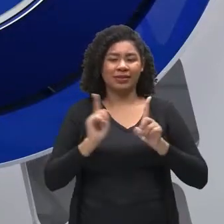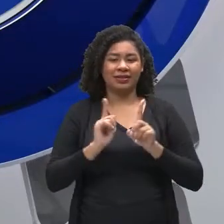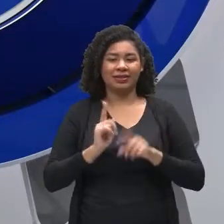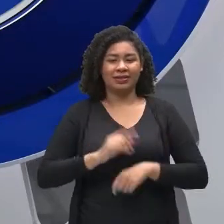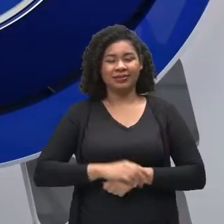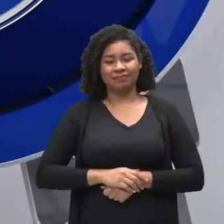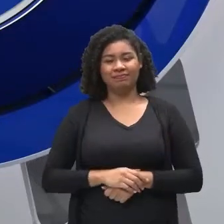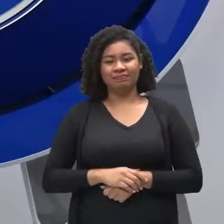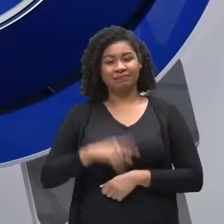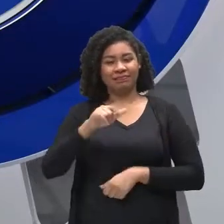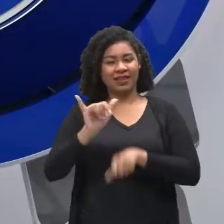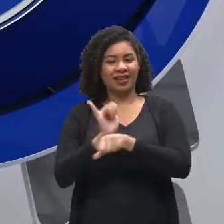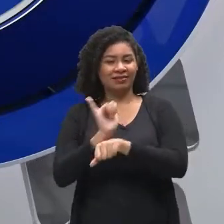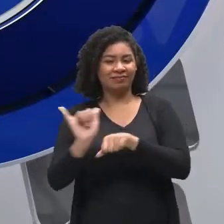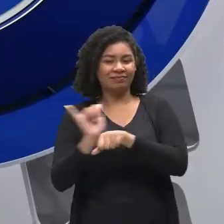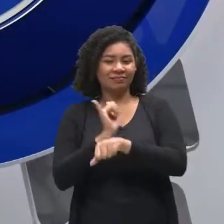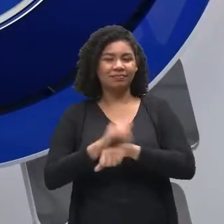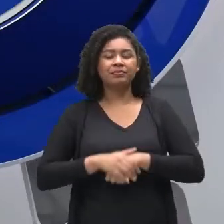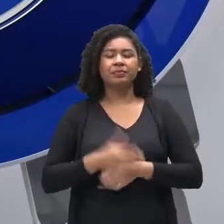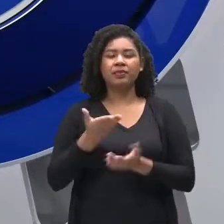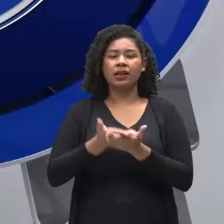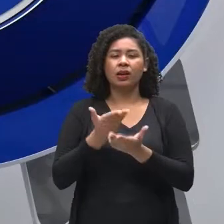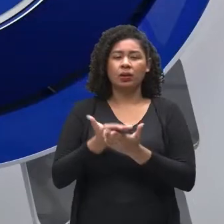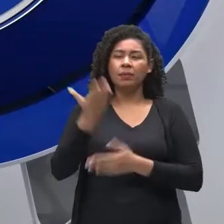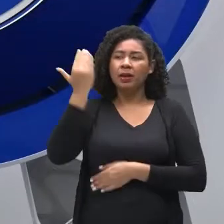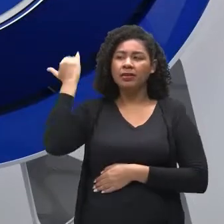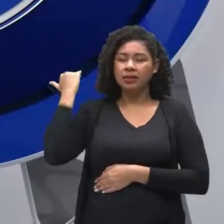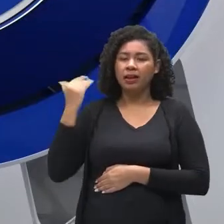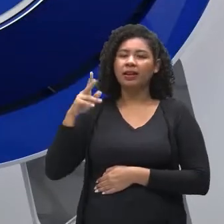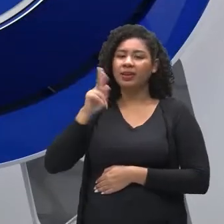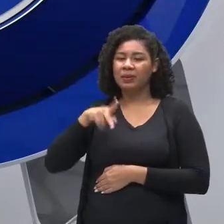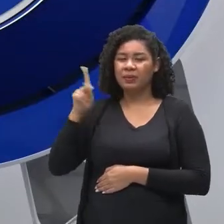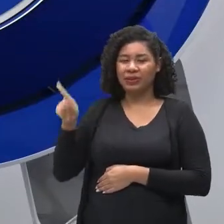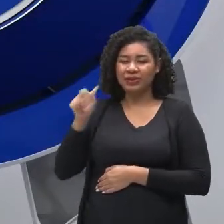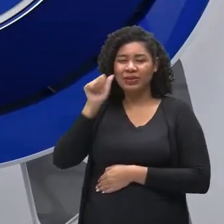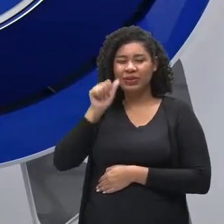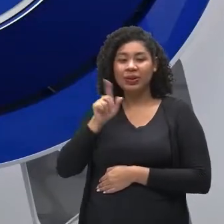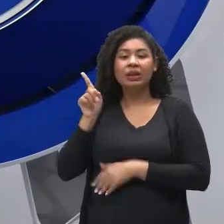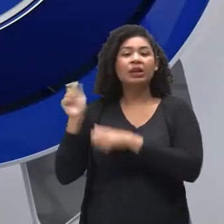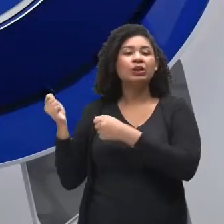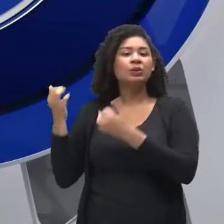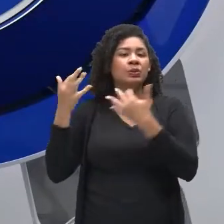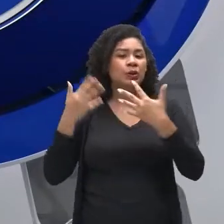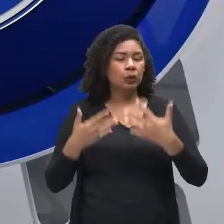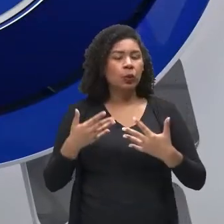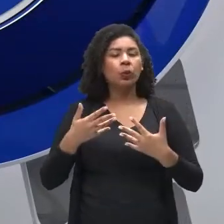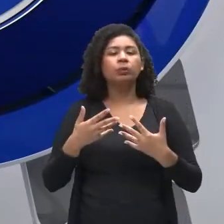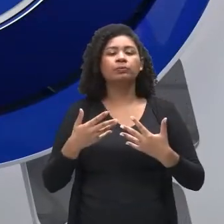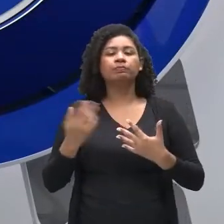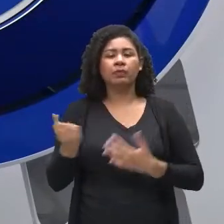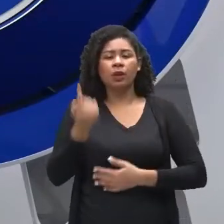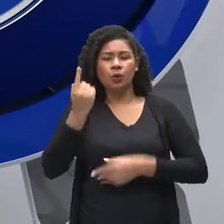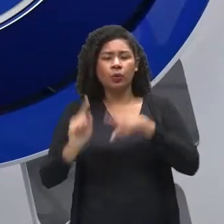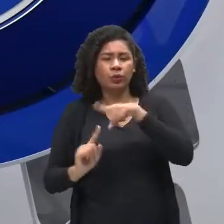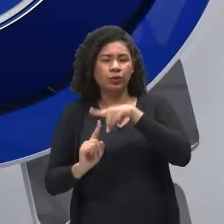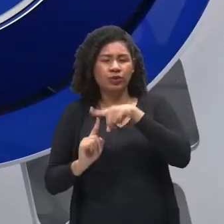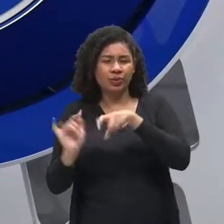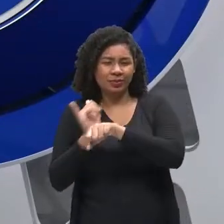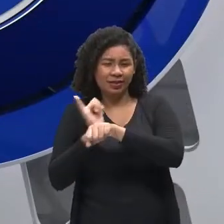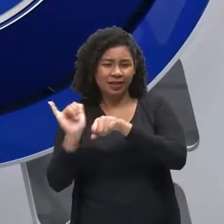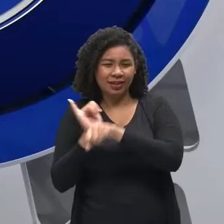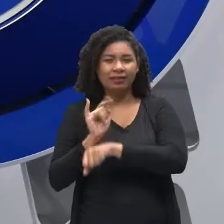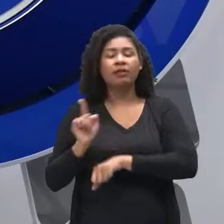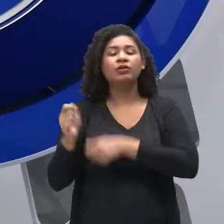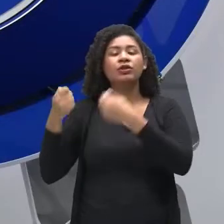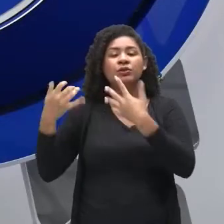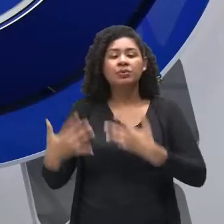falou na aula anterior sobre o skimming, que é aquela leitura, aquela estratégia que nos ajuda a obter a ideia